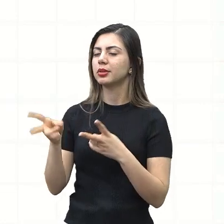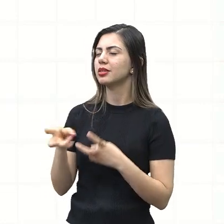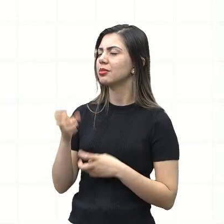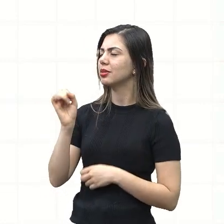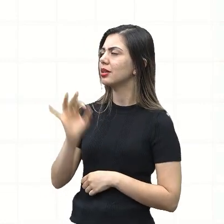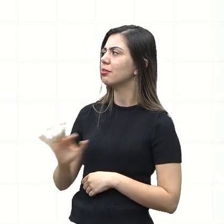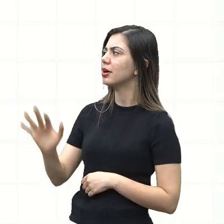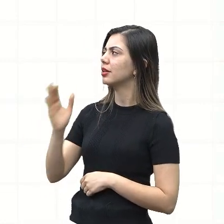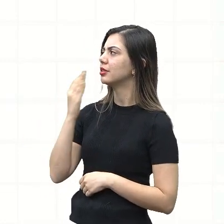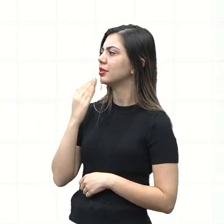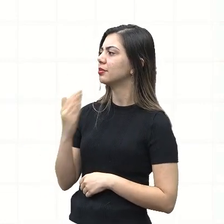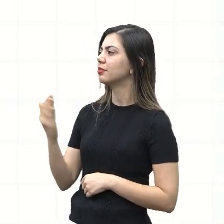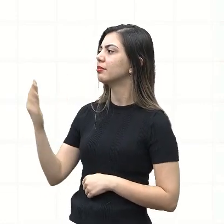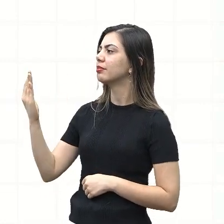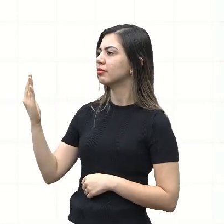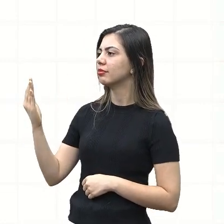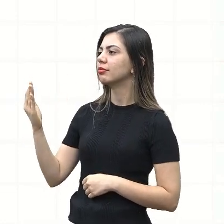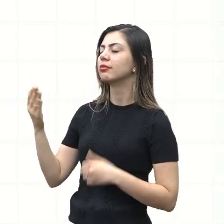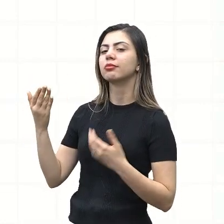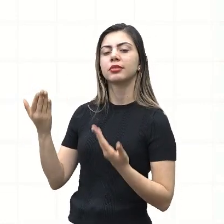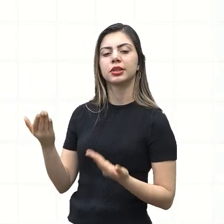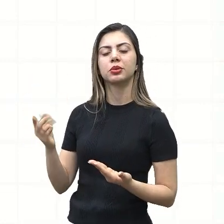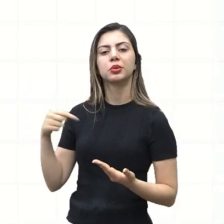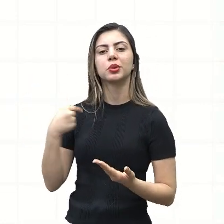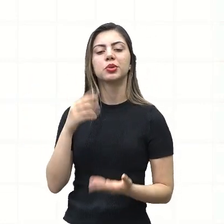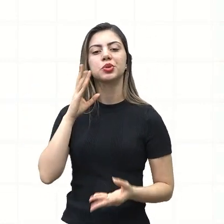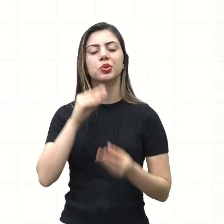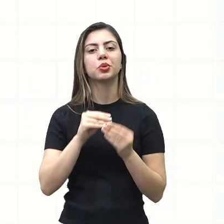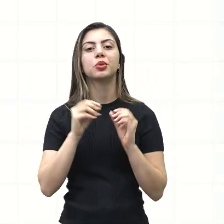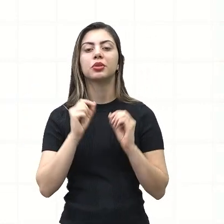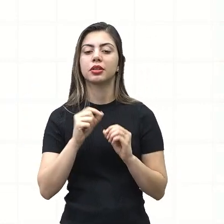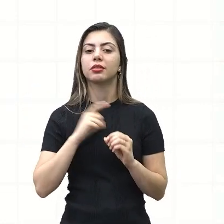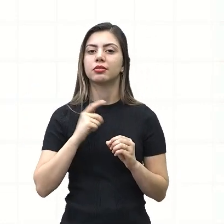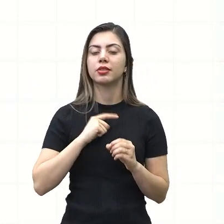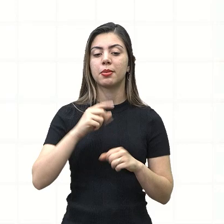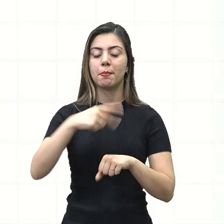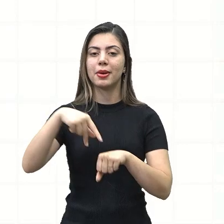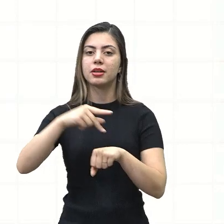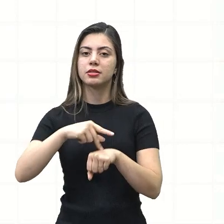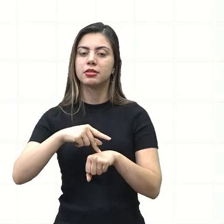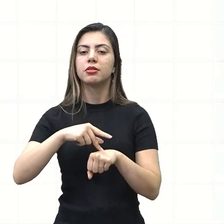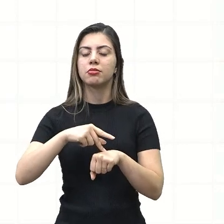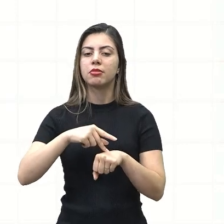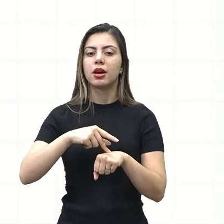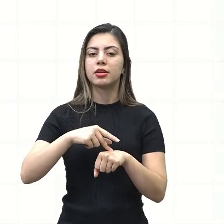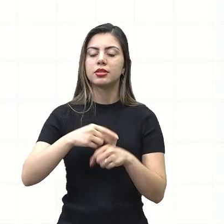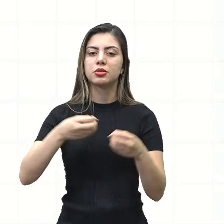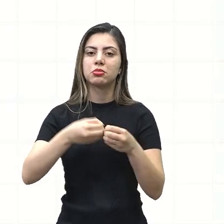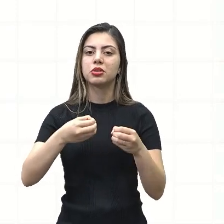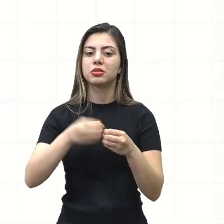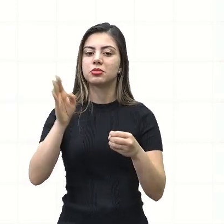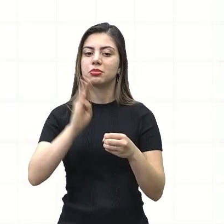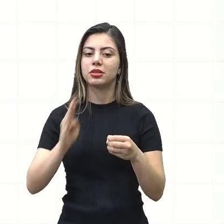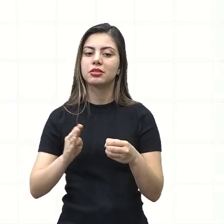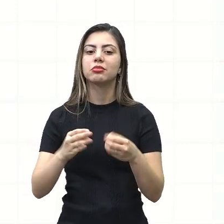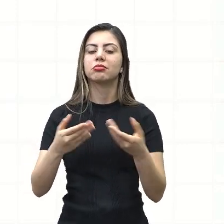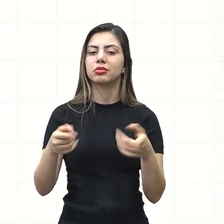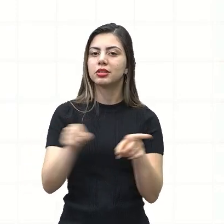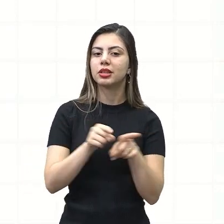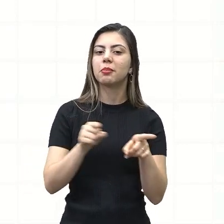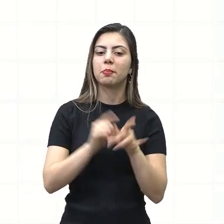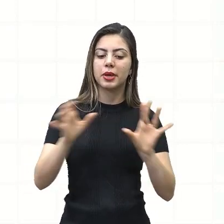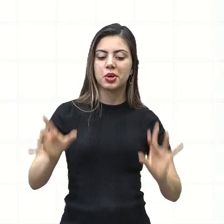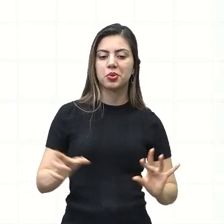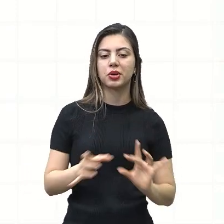até mesmo fora do território brasileiro, a gente encontra ainda uma quantidade de rios que fazem parte